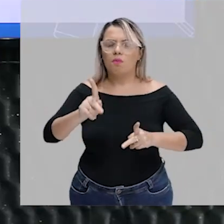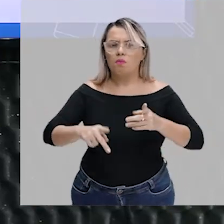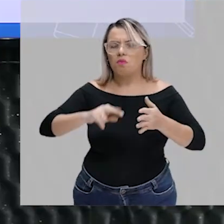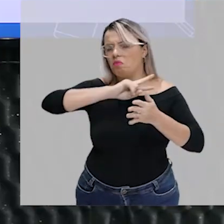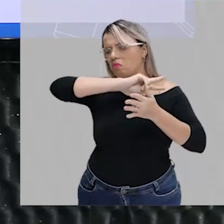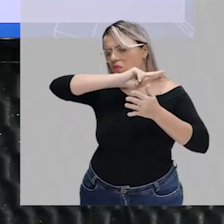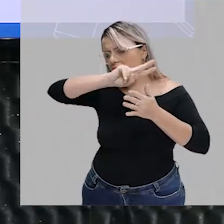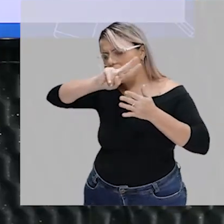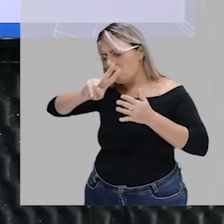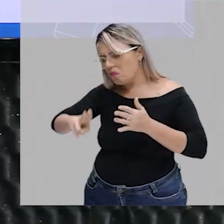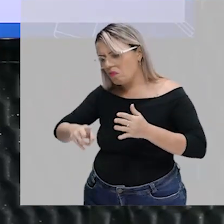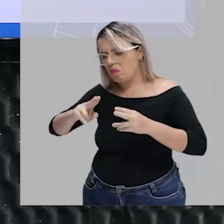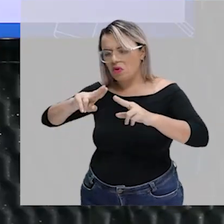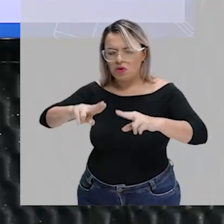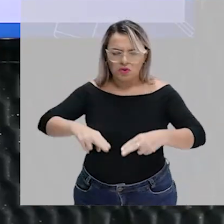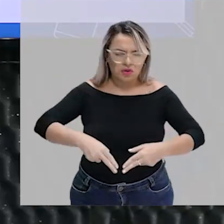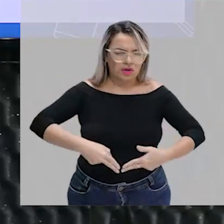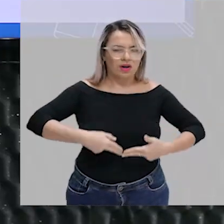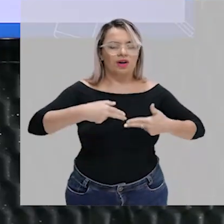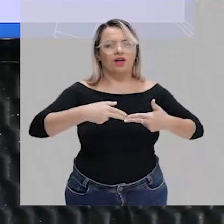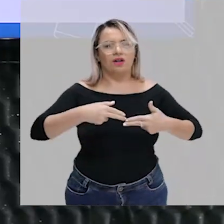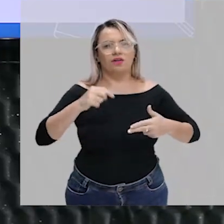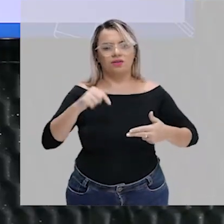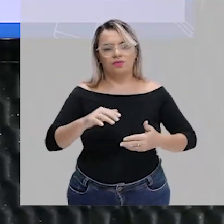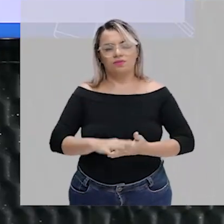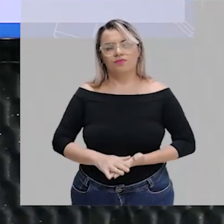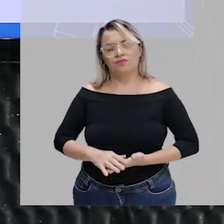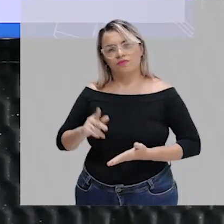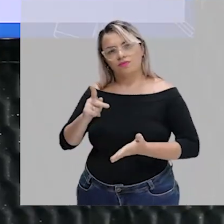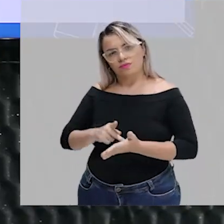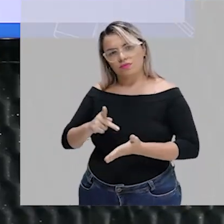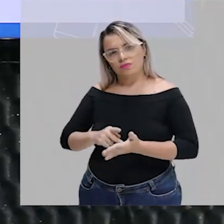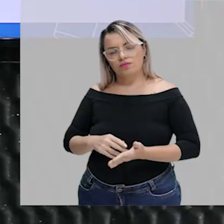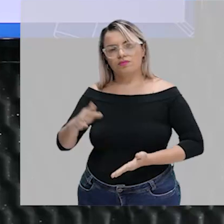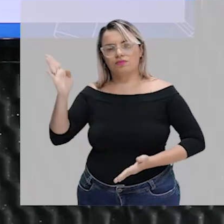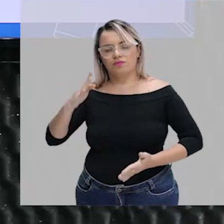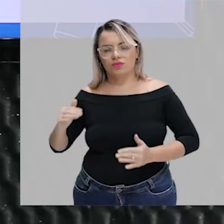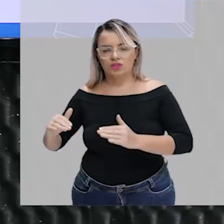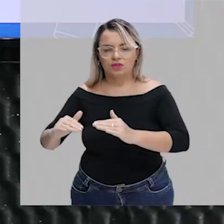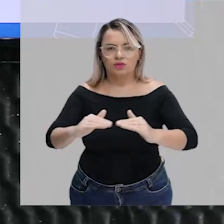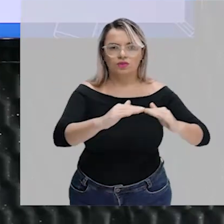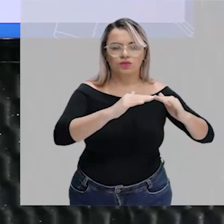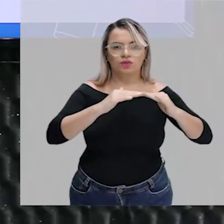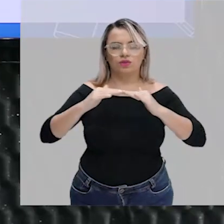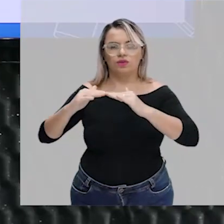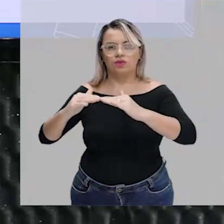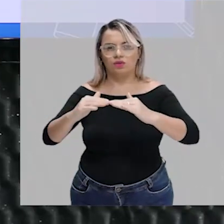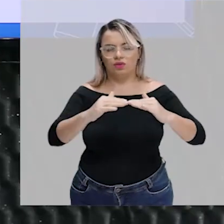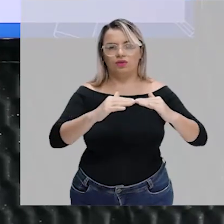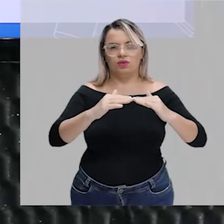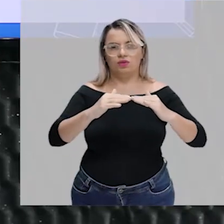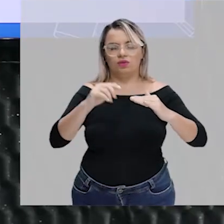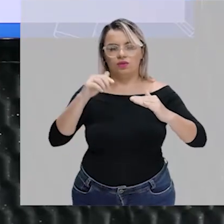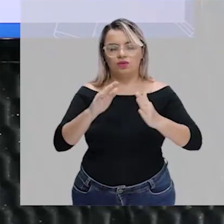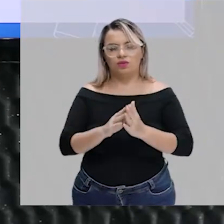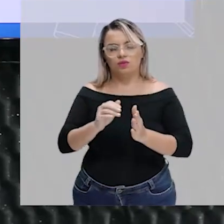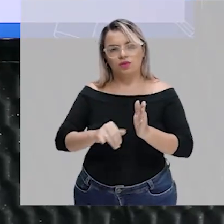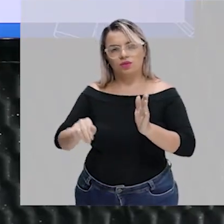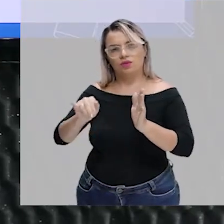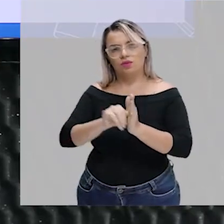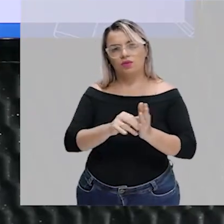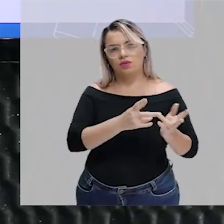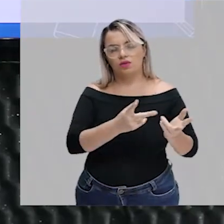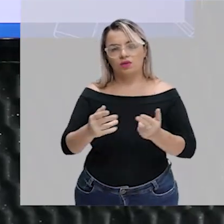multicultural, multiétnico, mas ao mesmo tempo o fato de ser brasileiro nos uniformiza, nos torna parte de uma mesma identidade. Isso